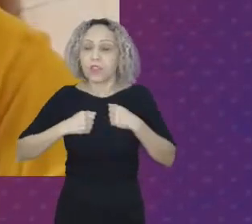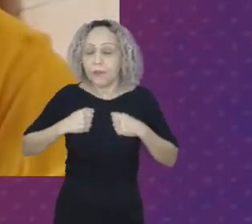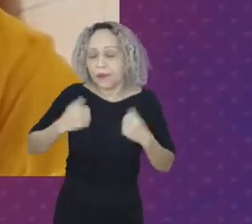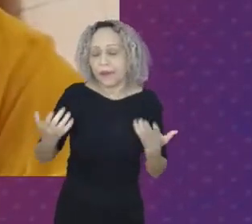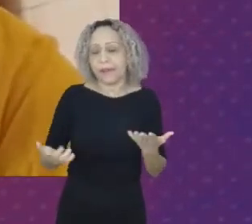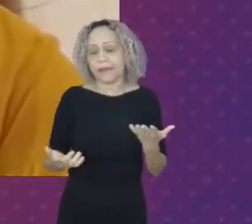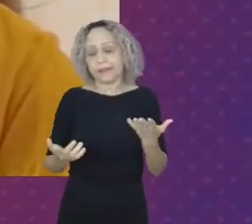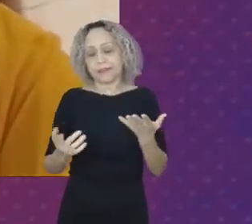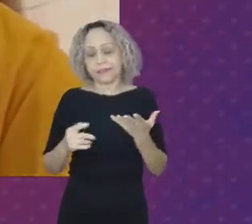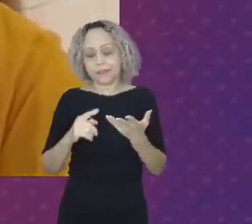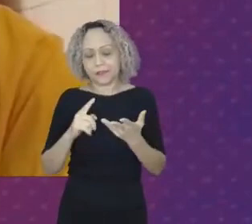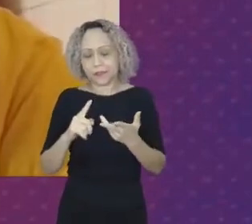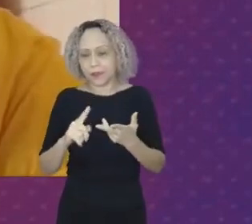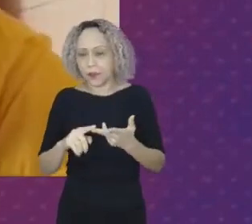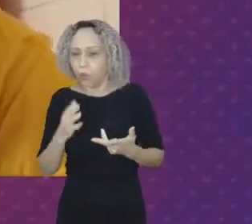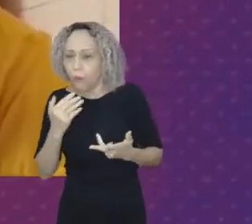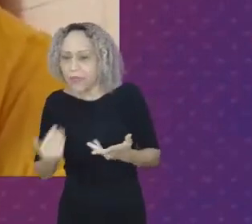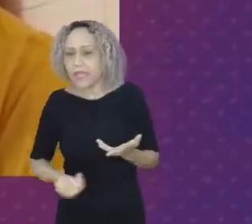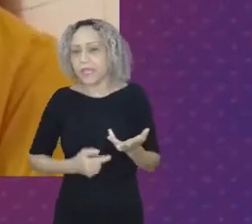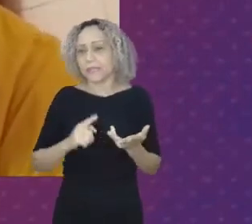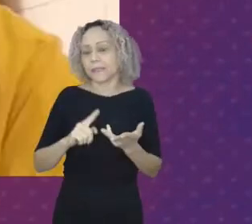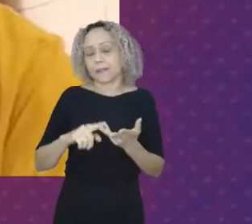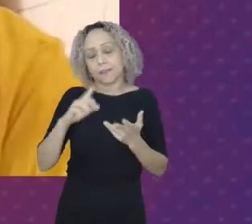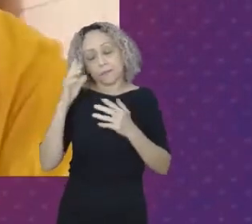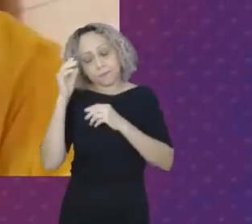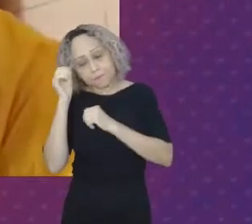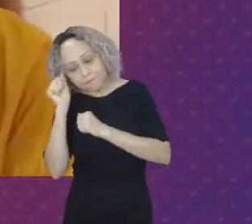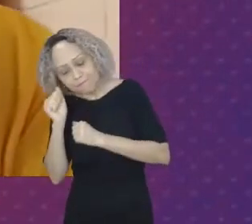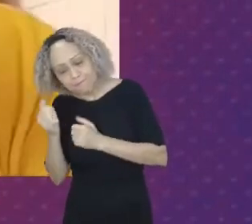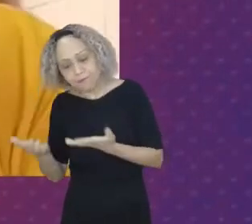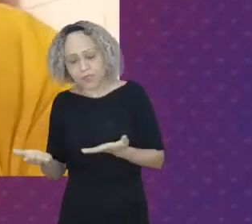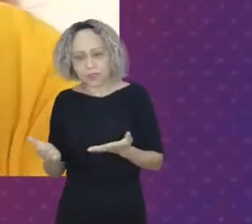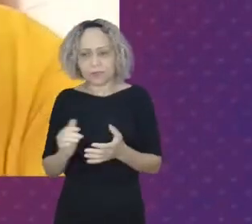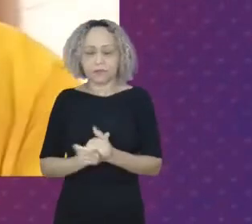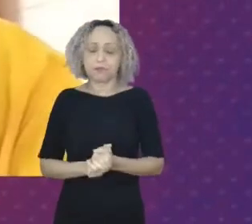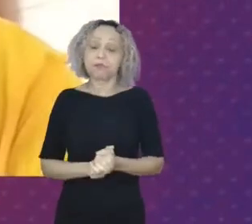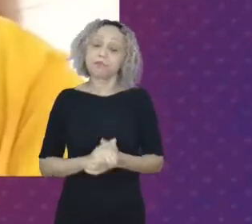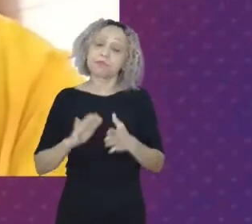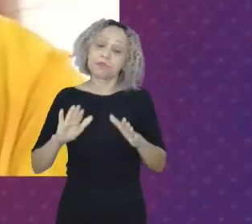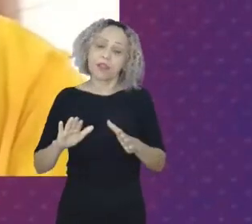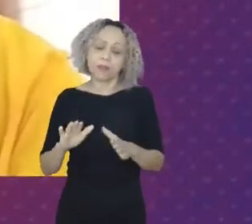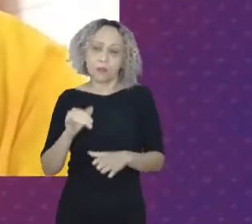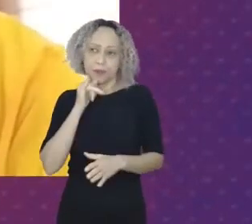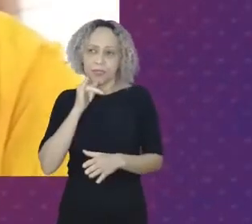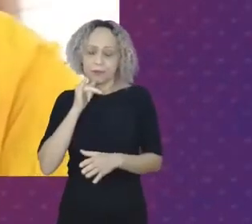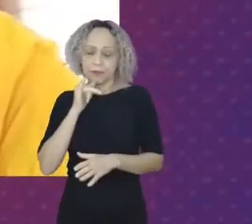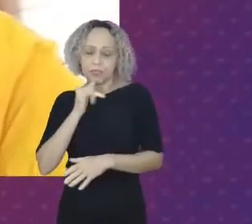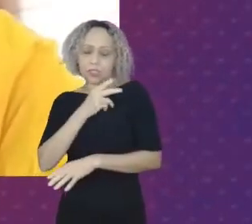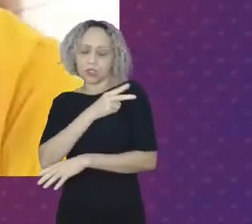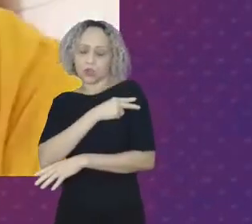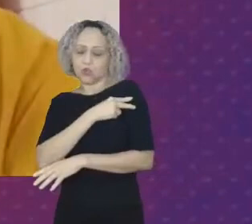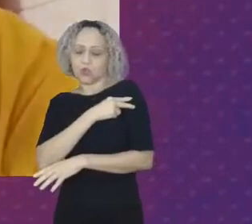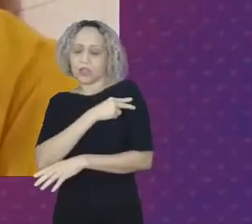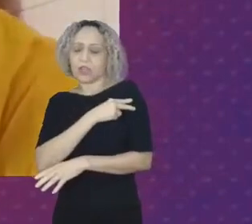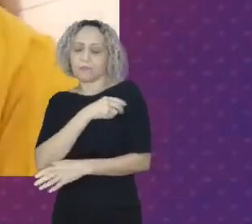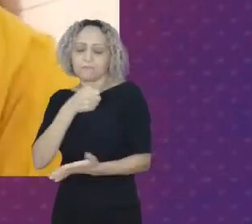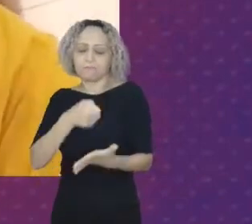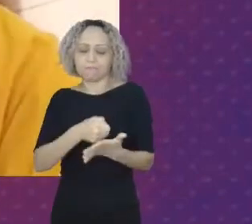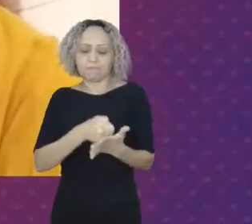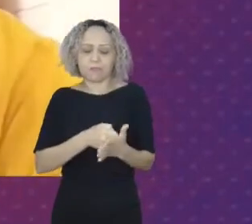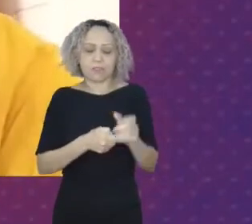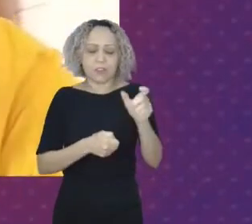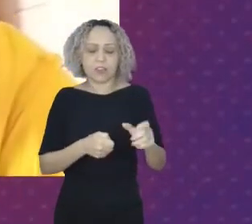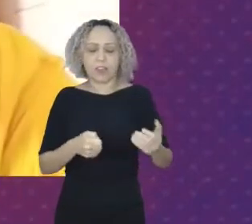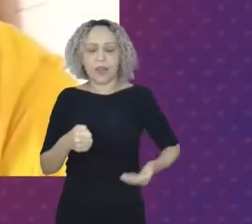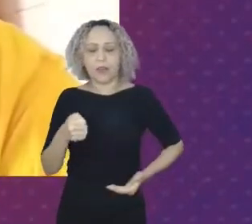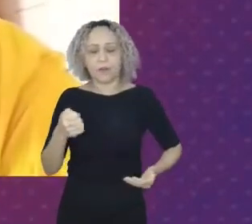emprego, muitas vezes por necessidade do empregador, que assim exigia na contratação, não tinha uma jornada